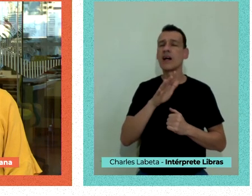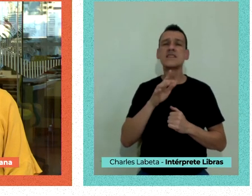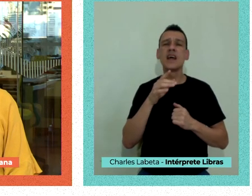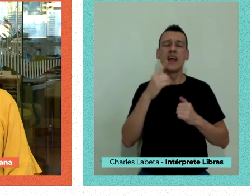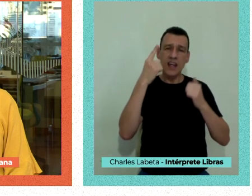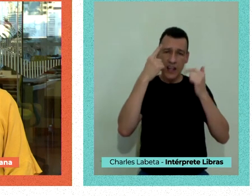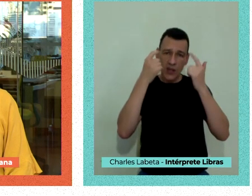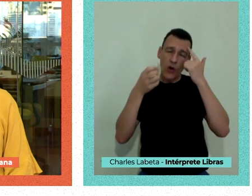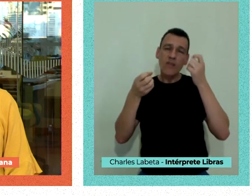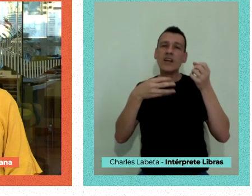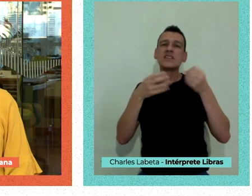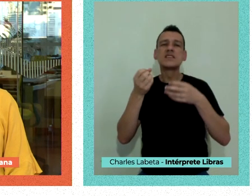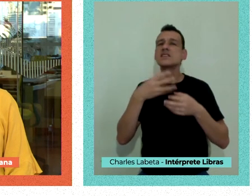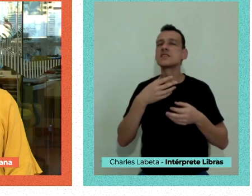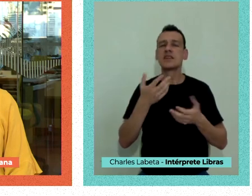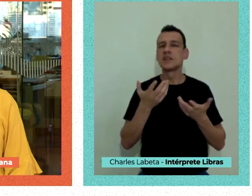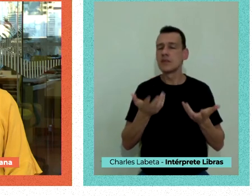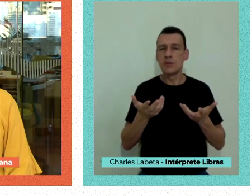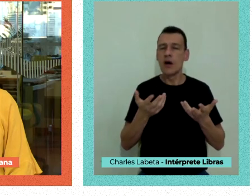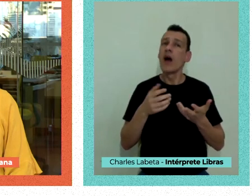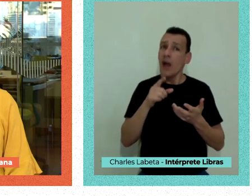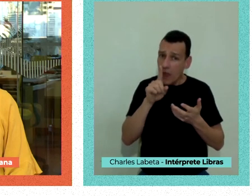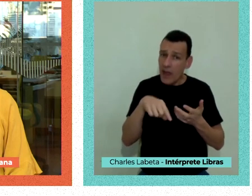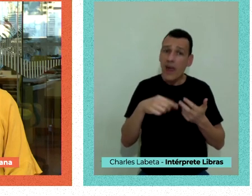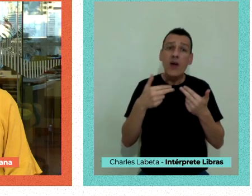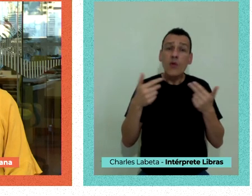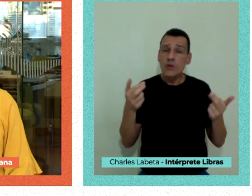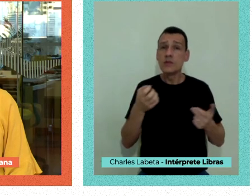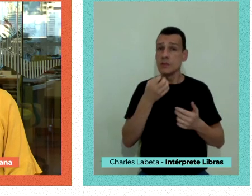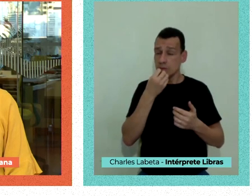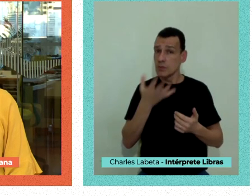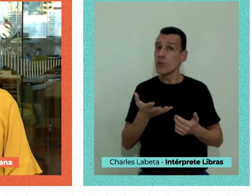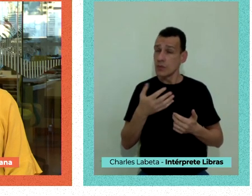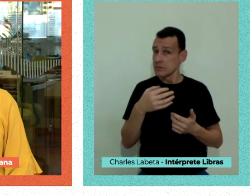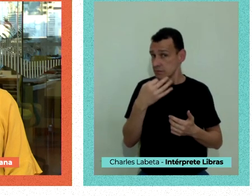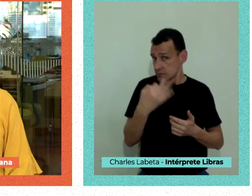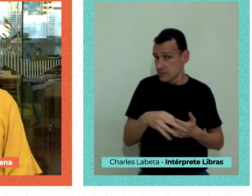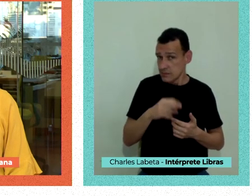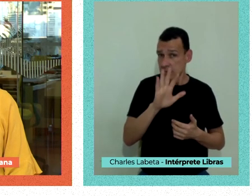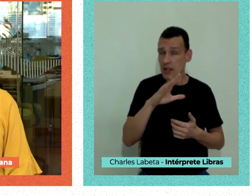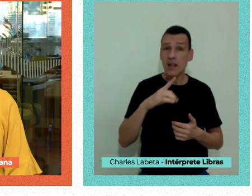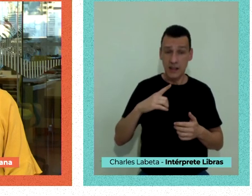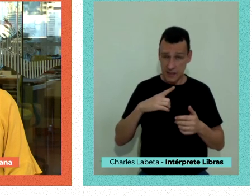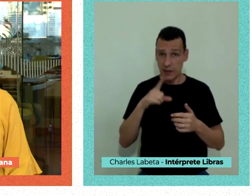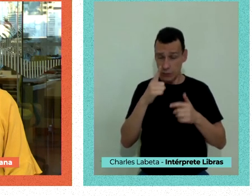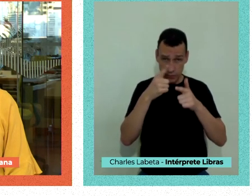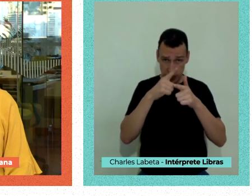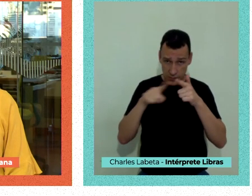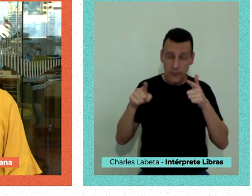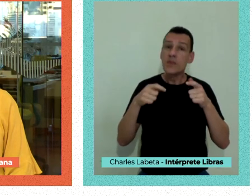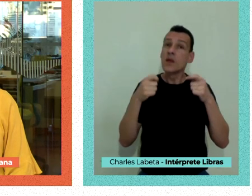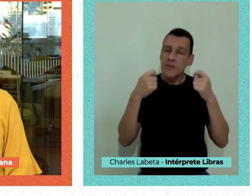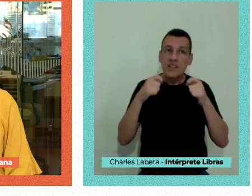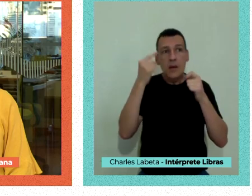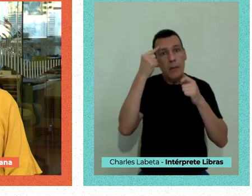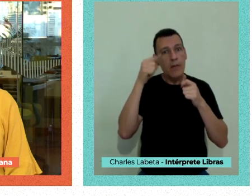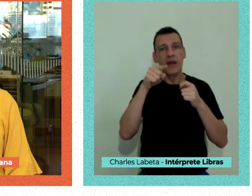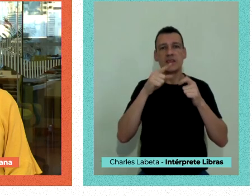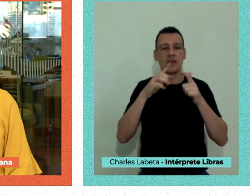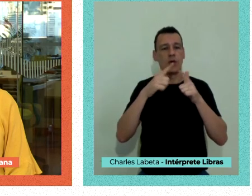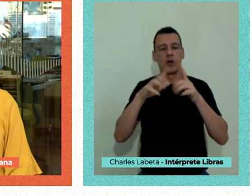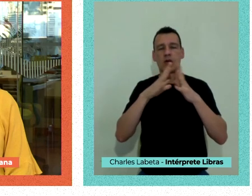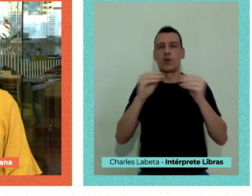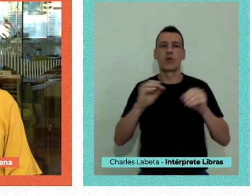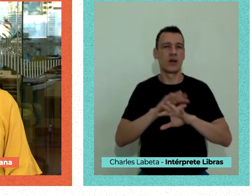verdade, são coisas que funcionam. Você tem uma questão e você precisa solucionar aquela questão. Se você solucionar,